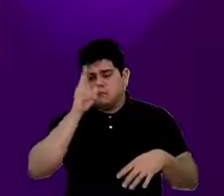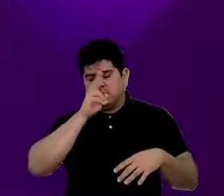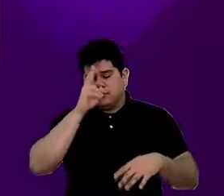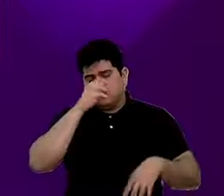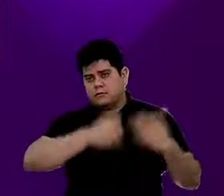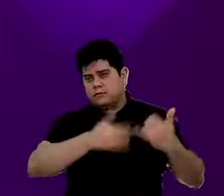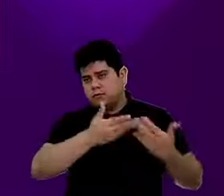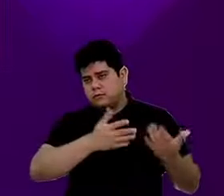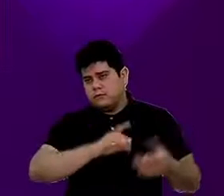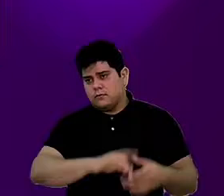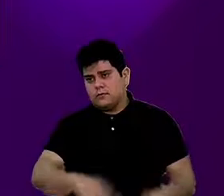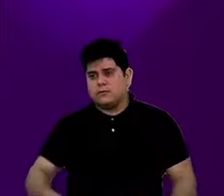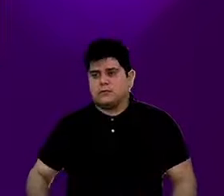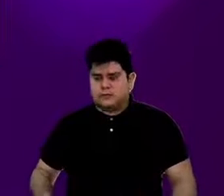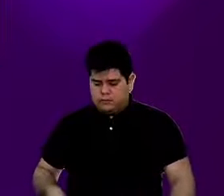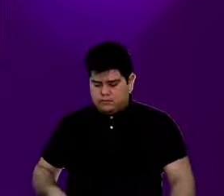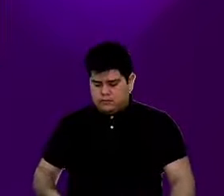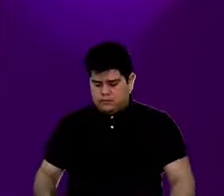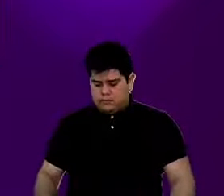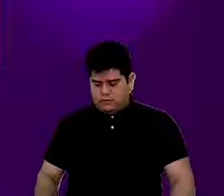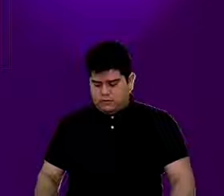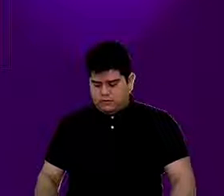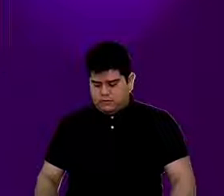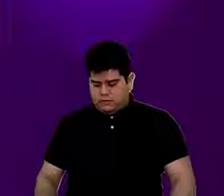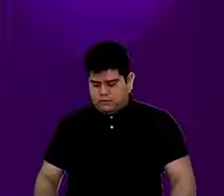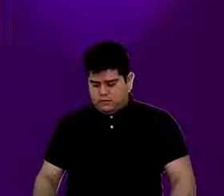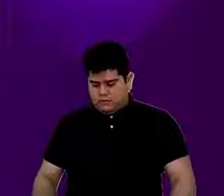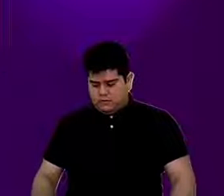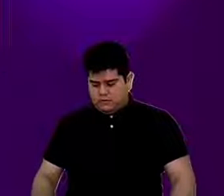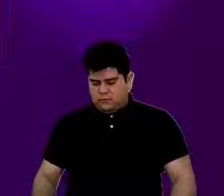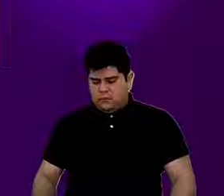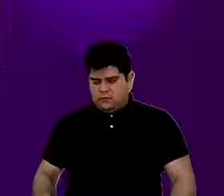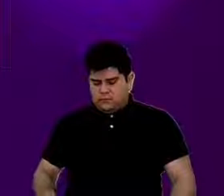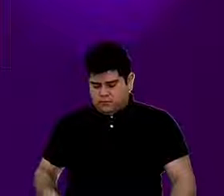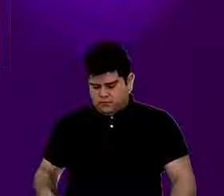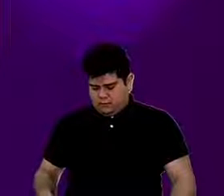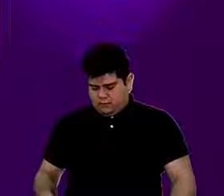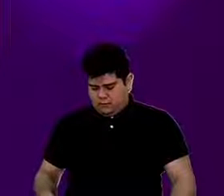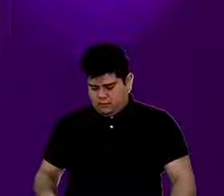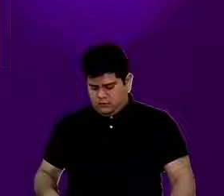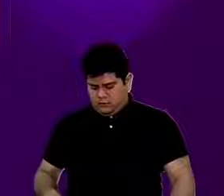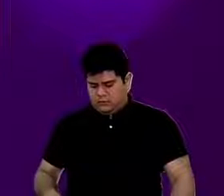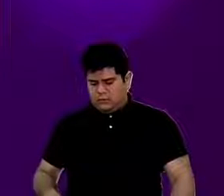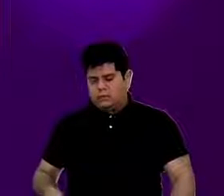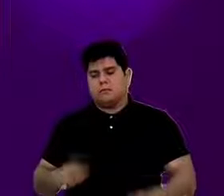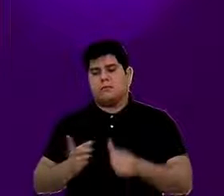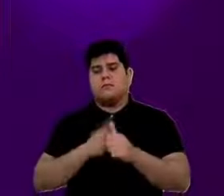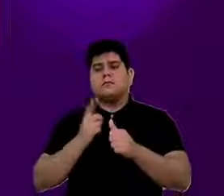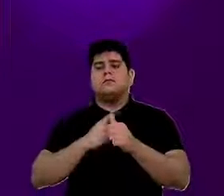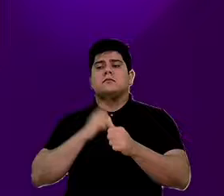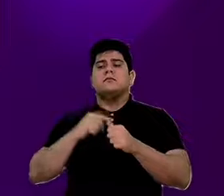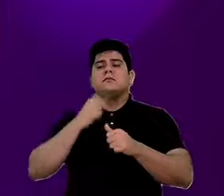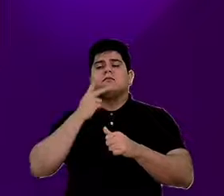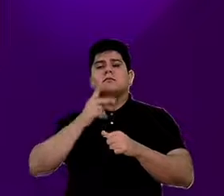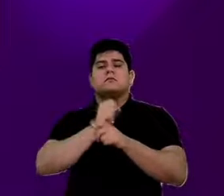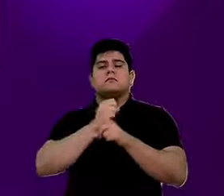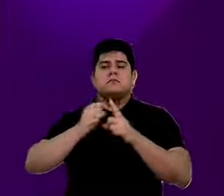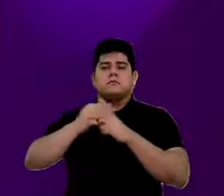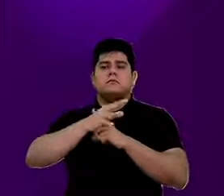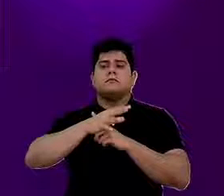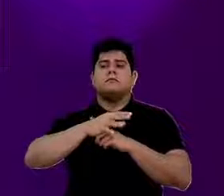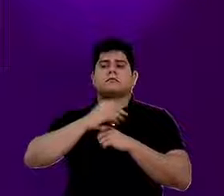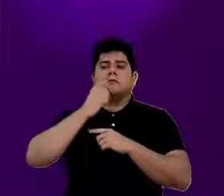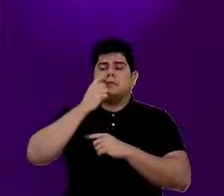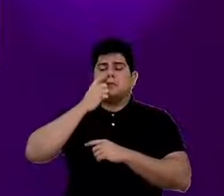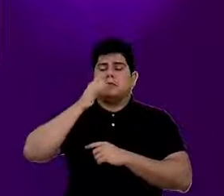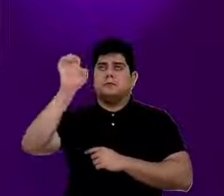médica. As diretrizes de todas as sociedades, aqui a primeira que falou sobre isso, que foi a Sociedade Europeia